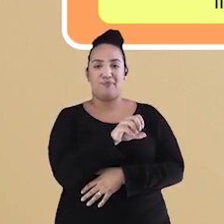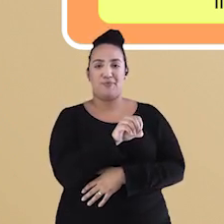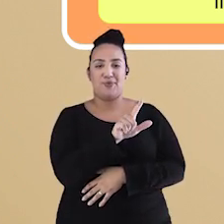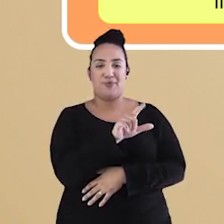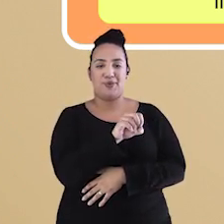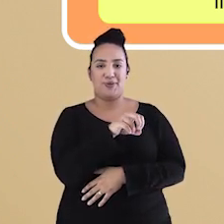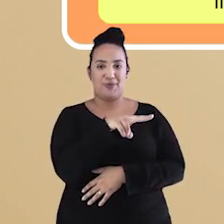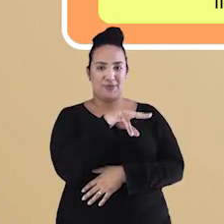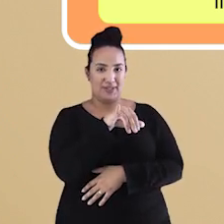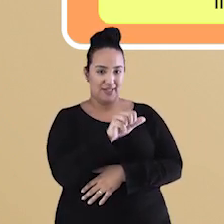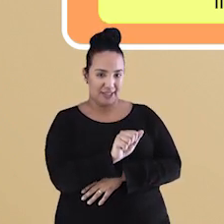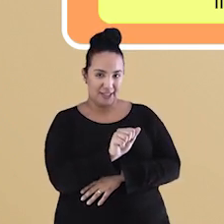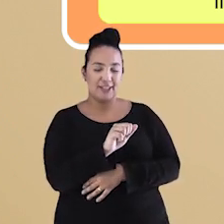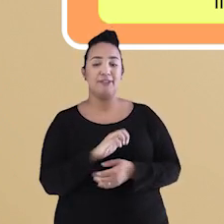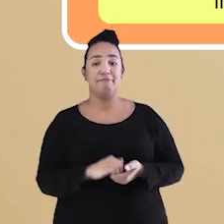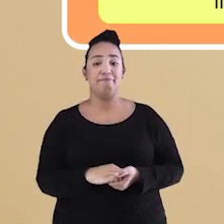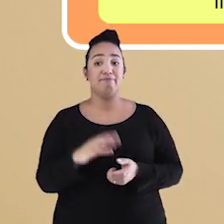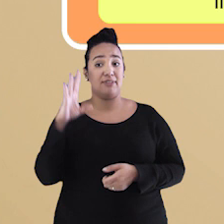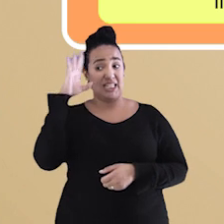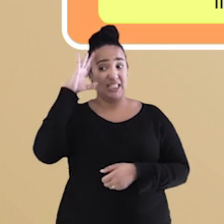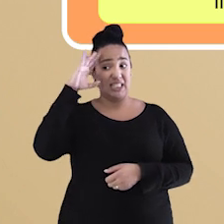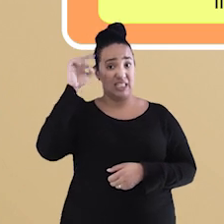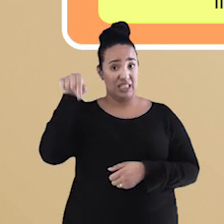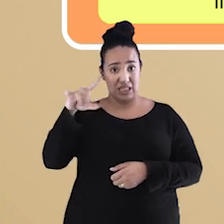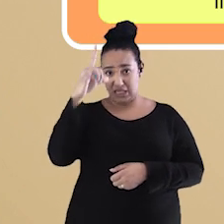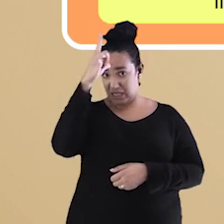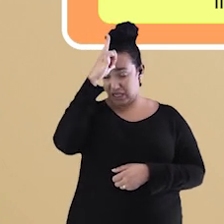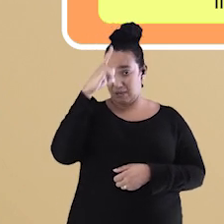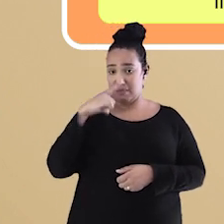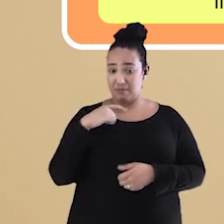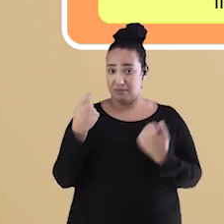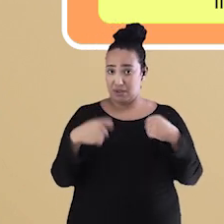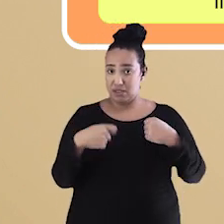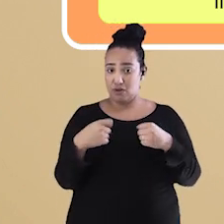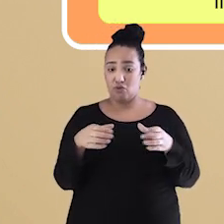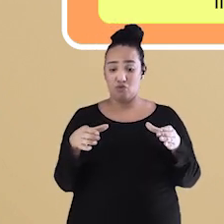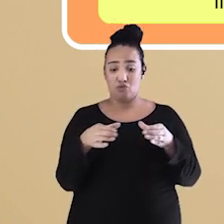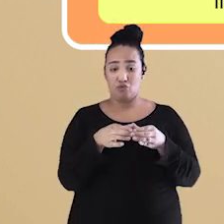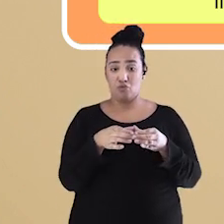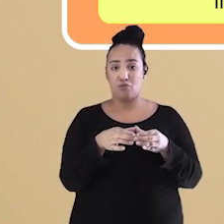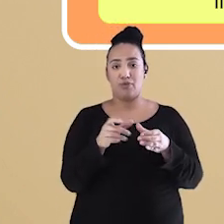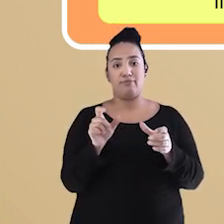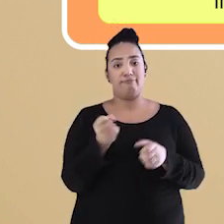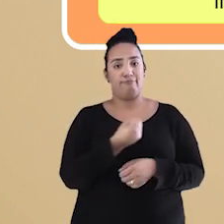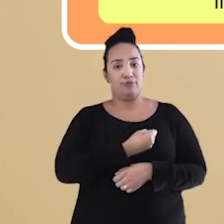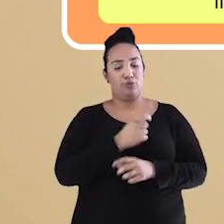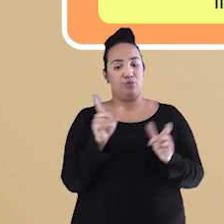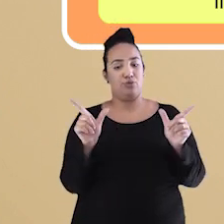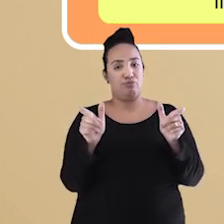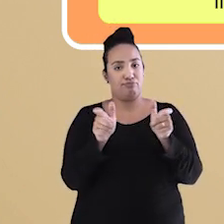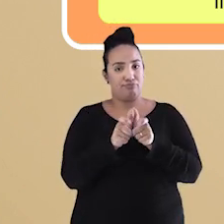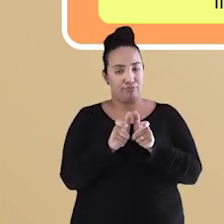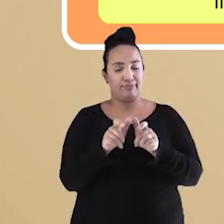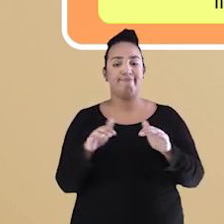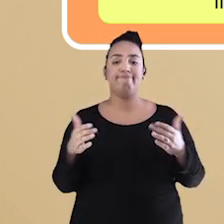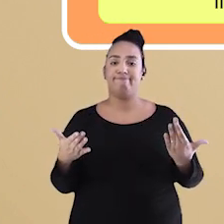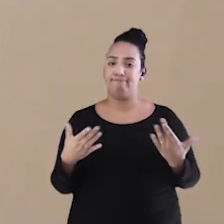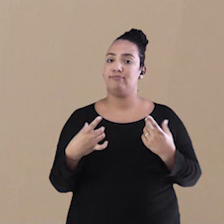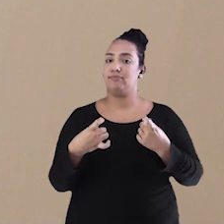a Polônia. O exército alemão deveria ser de um número limitado de soldados e sem artilharia